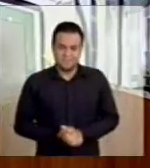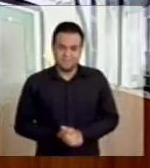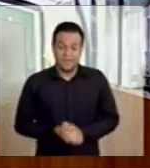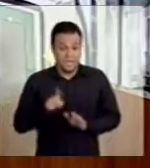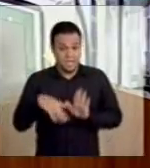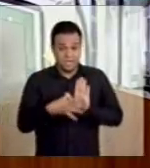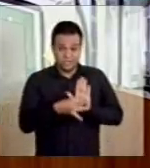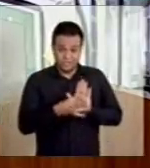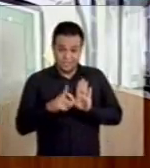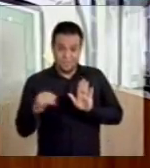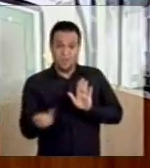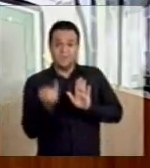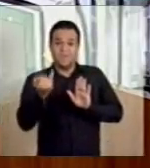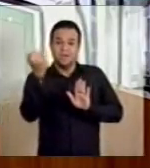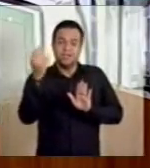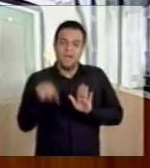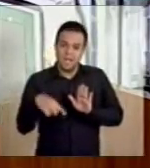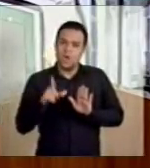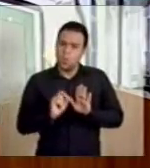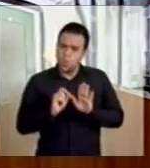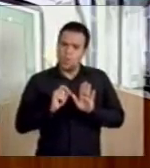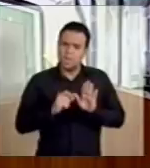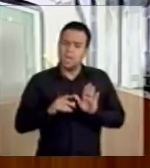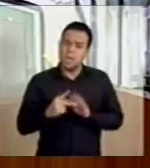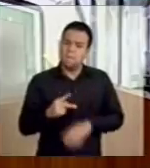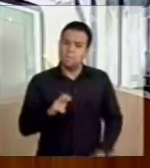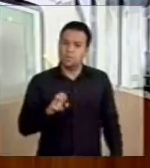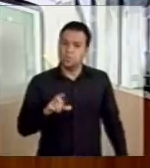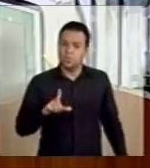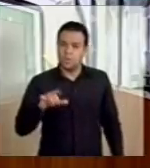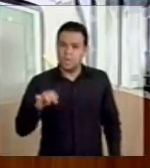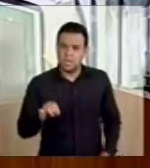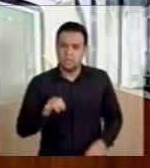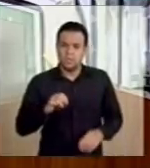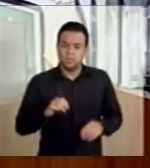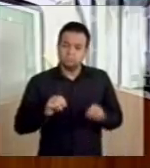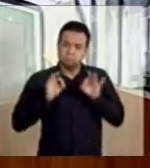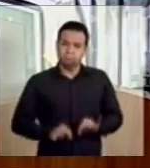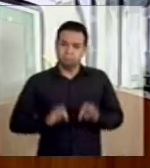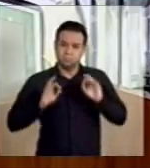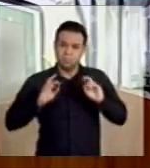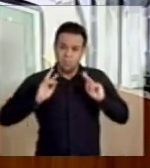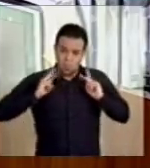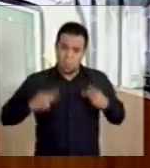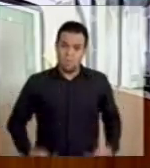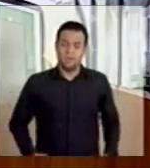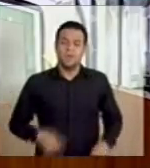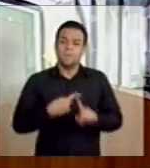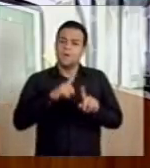nesse contexto o papel relevante que assume o postulado da dignidade humana, cuja